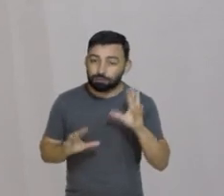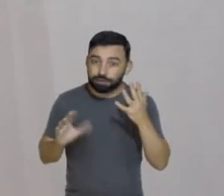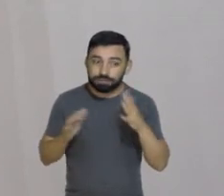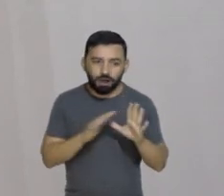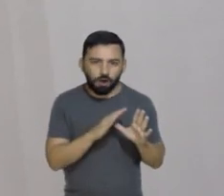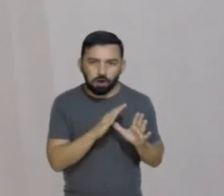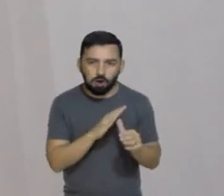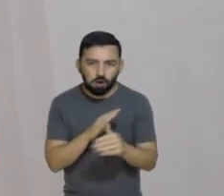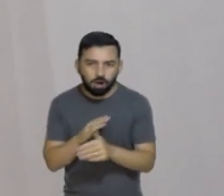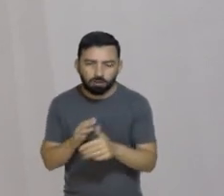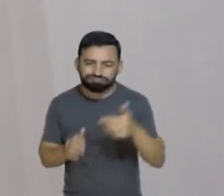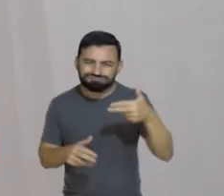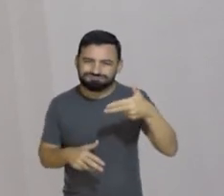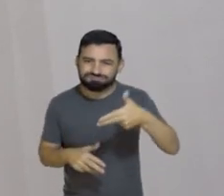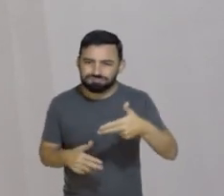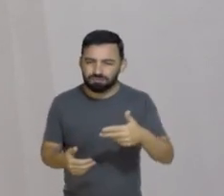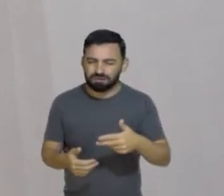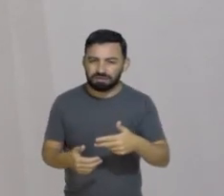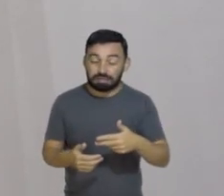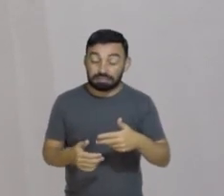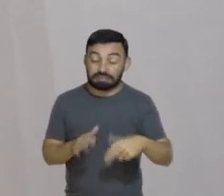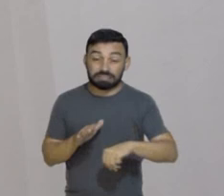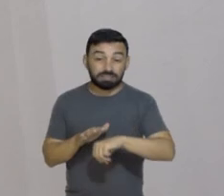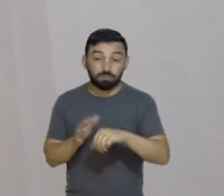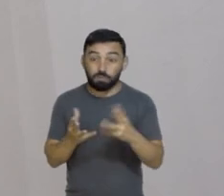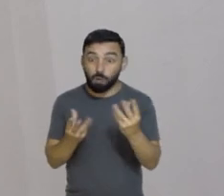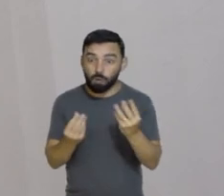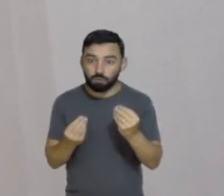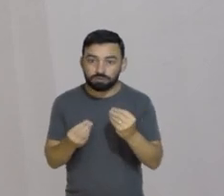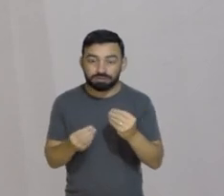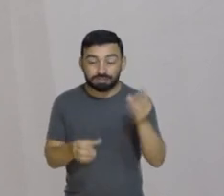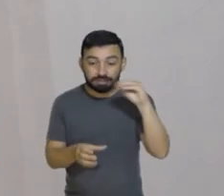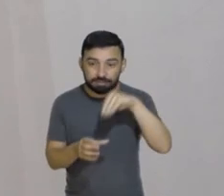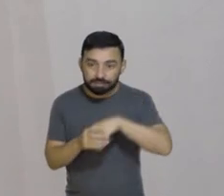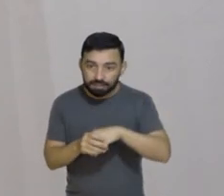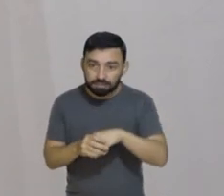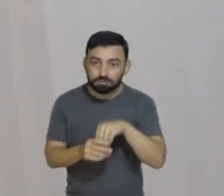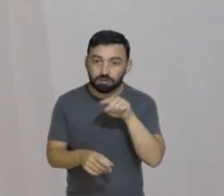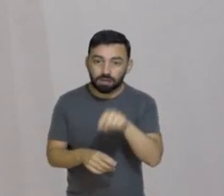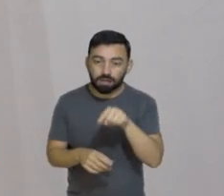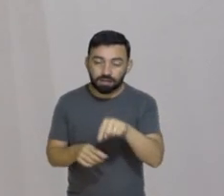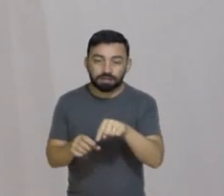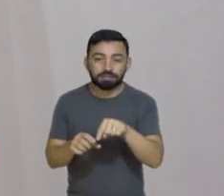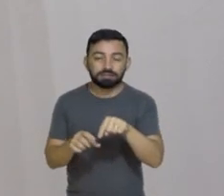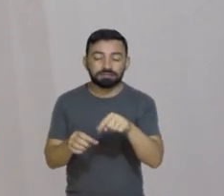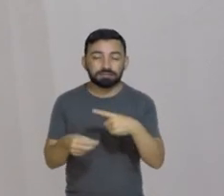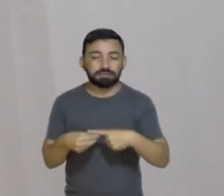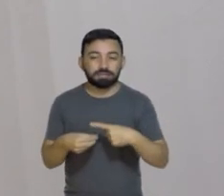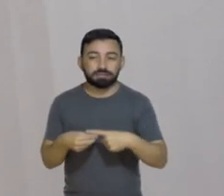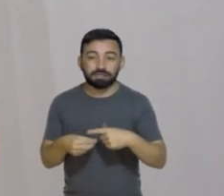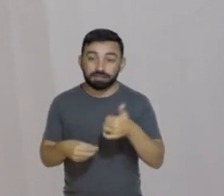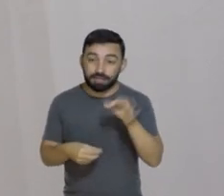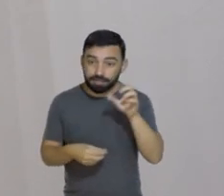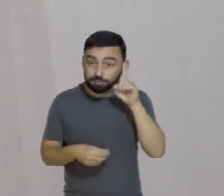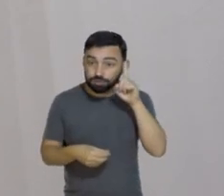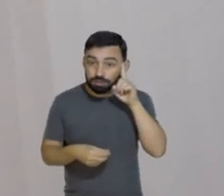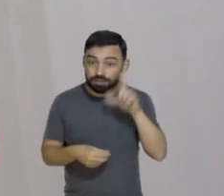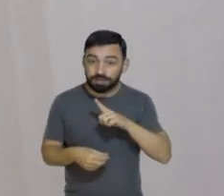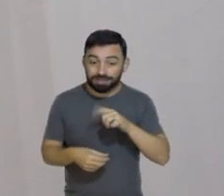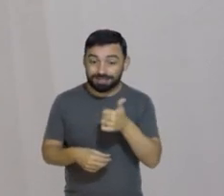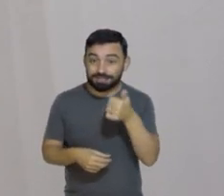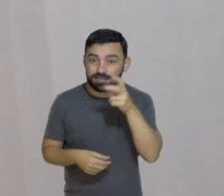de criminalidade na cidade. Em pouco tempo, em 10 dias, foram 15